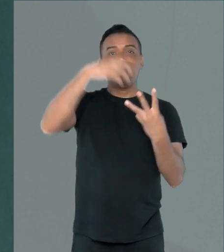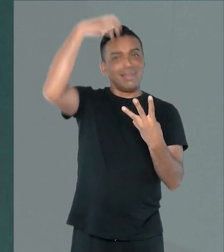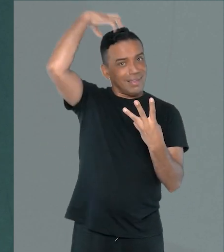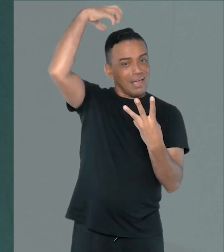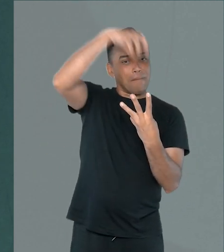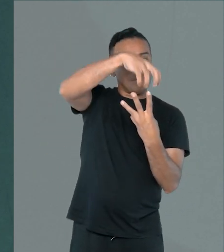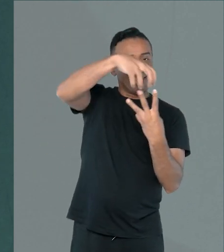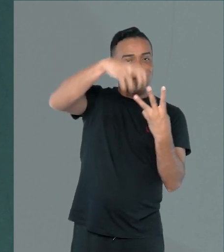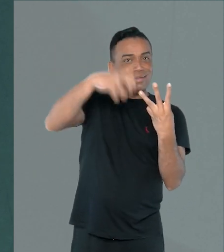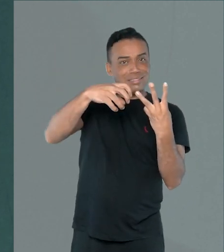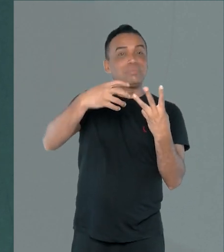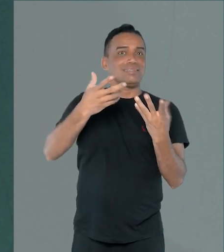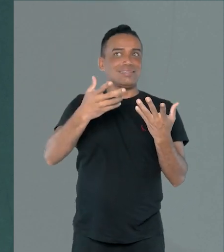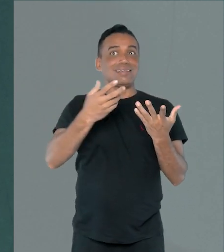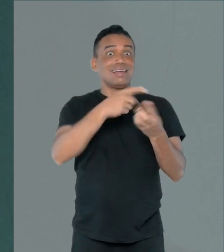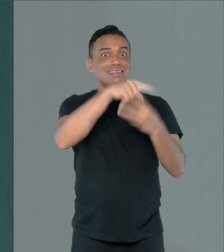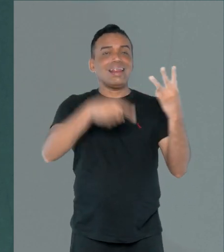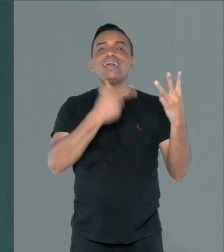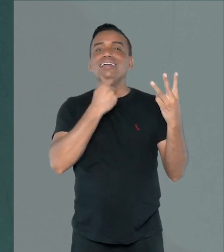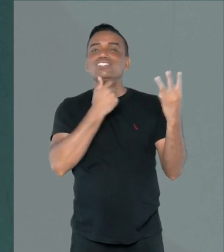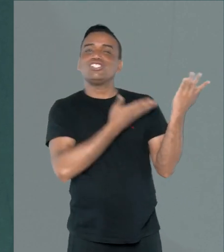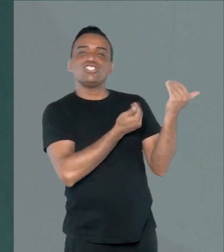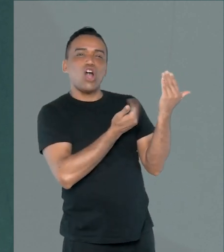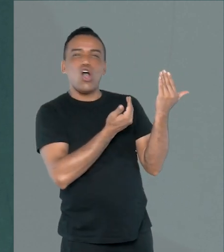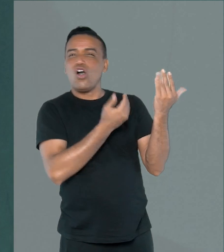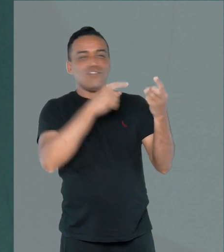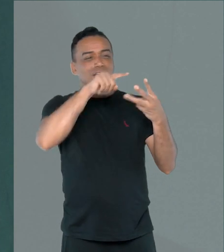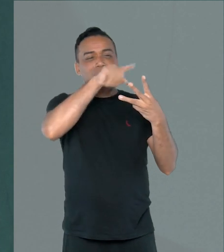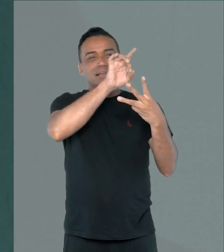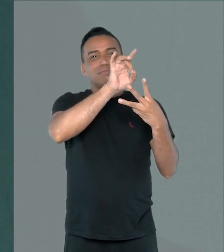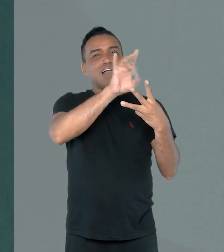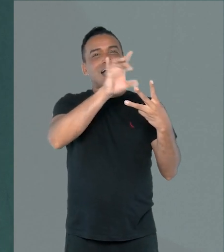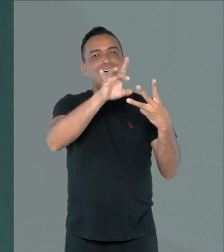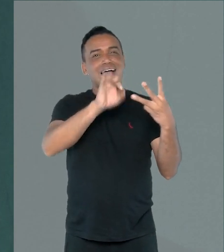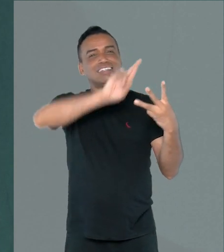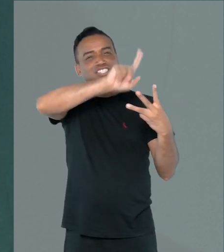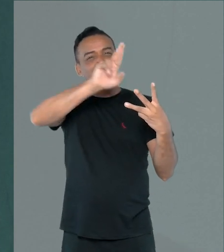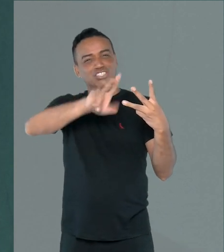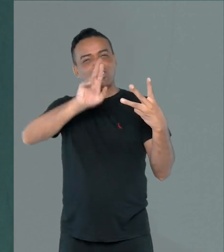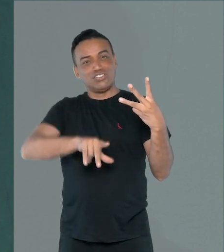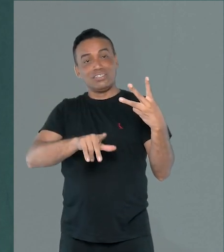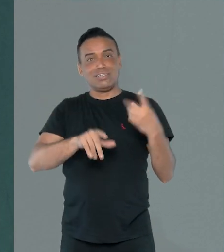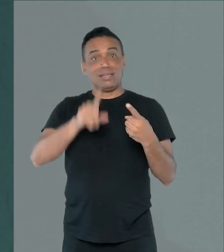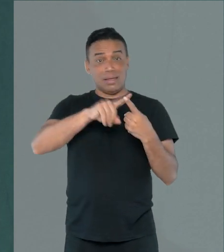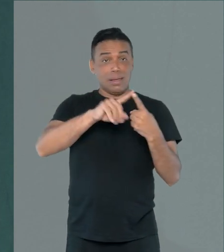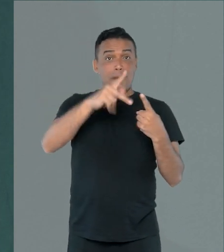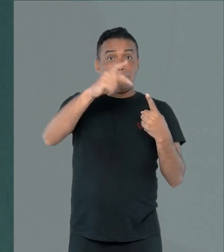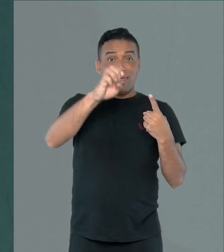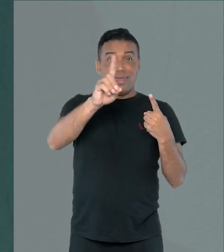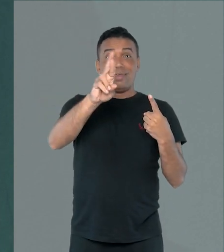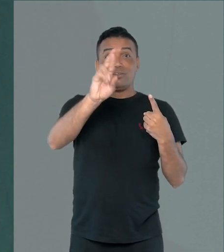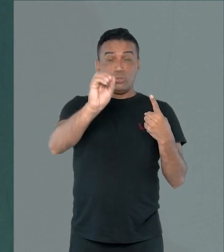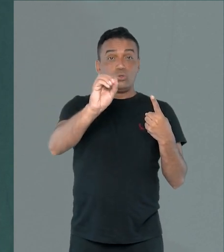de restauração. São três personalidades muito diferentes, né? O Pedro de Alcântara,